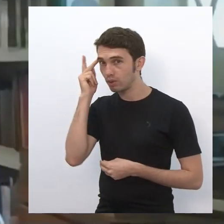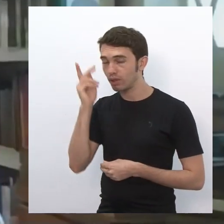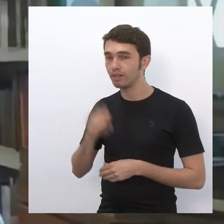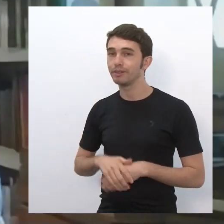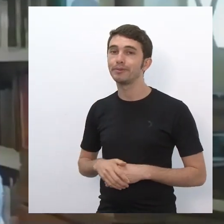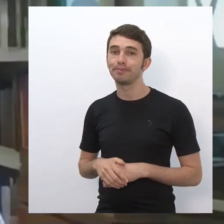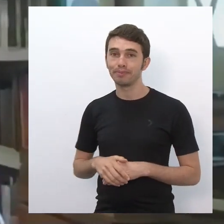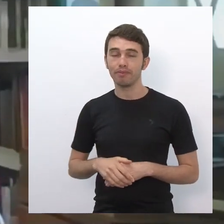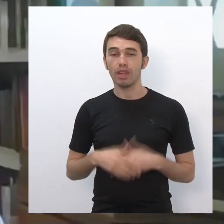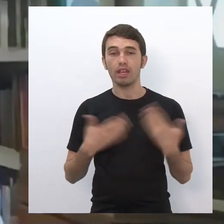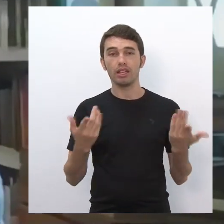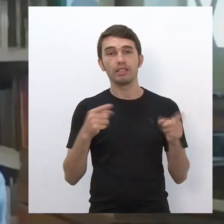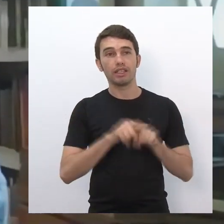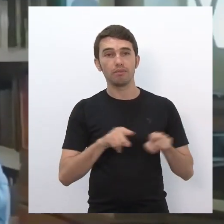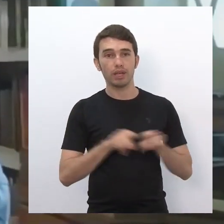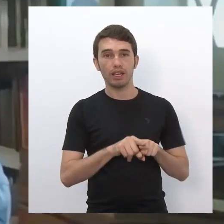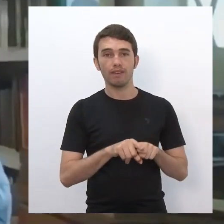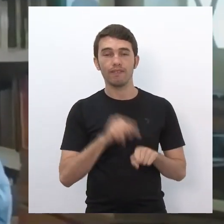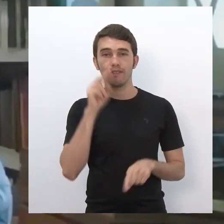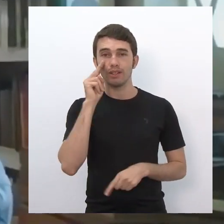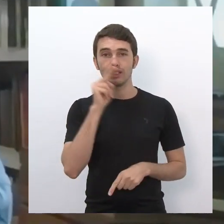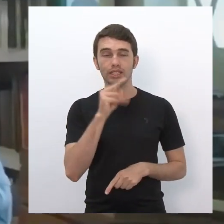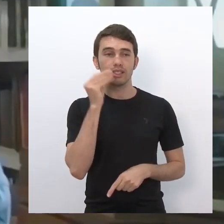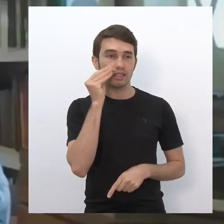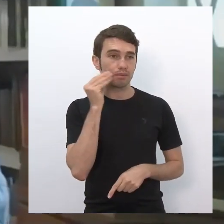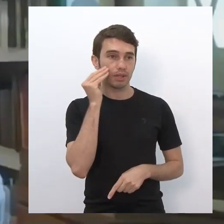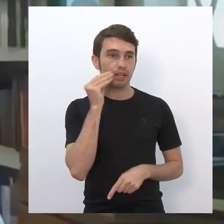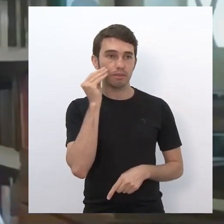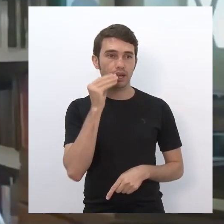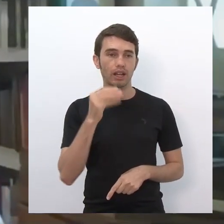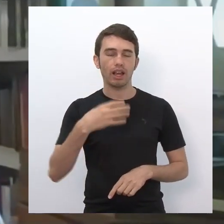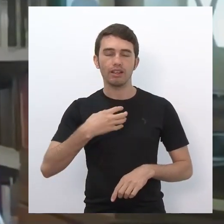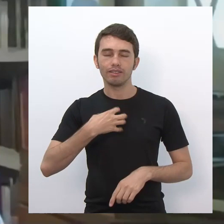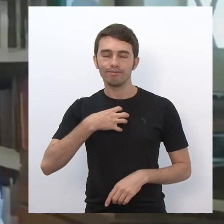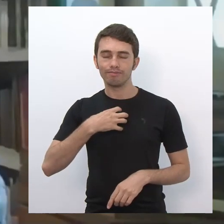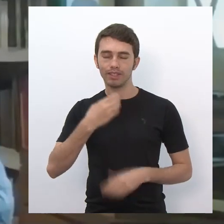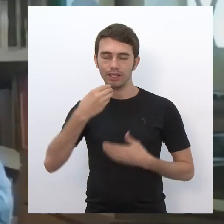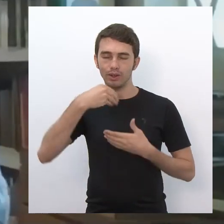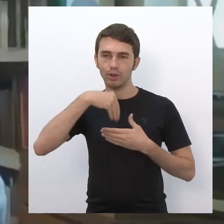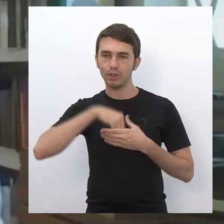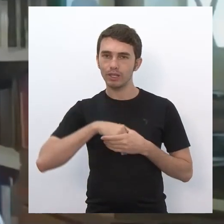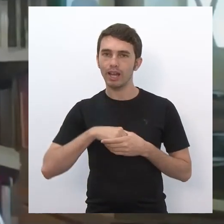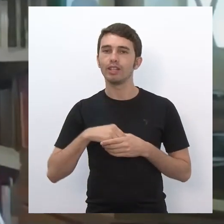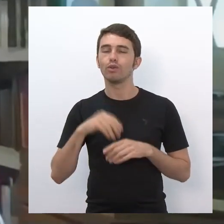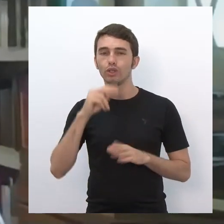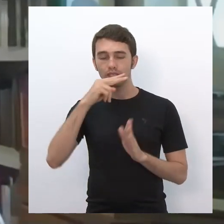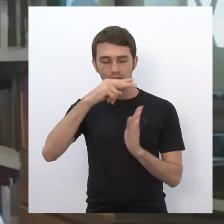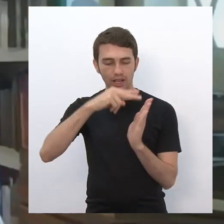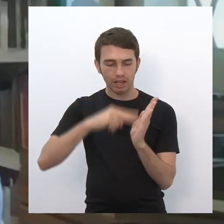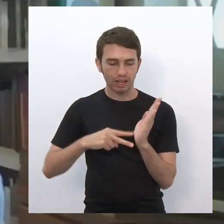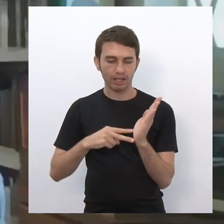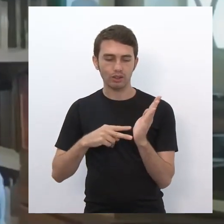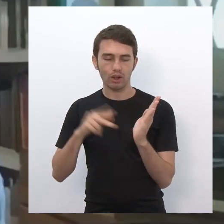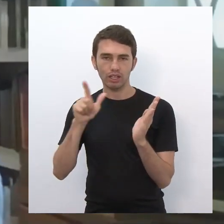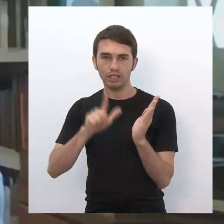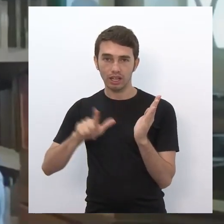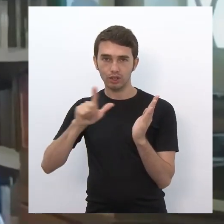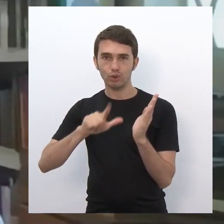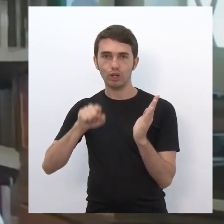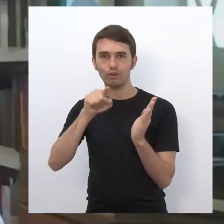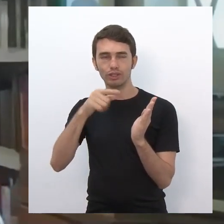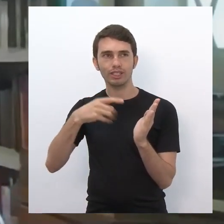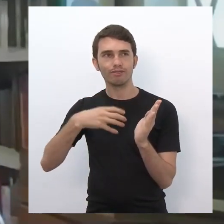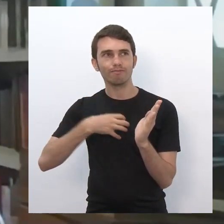né? E, ao mesmo tempo, você experimenta a interioridade, quer dizer, você lendo literatura, você